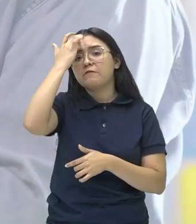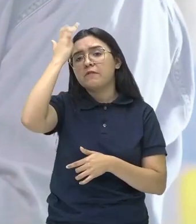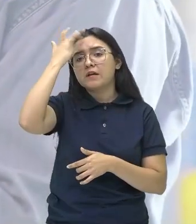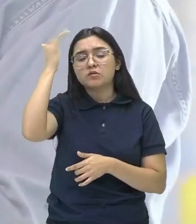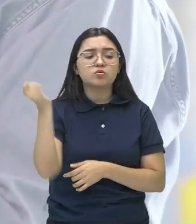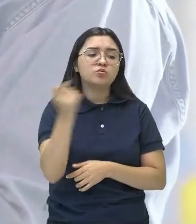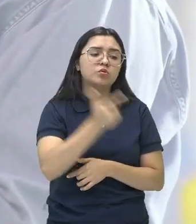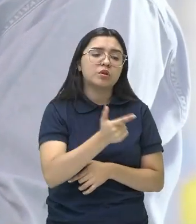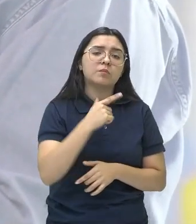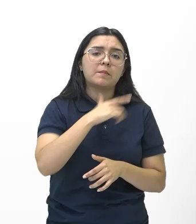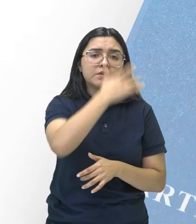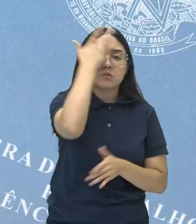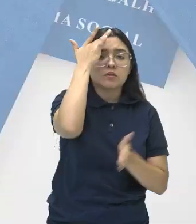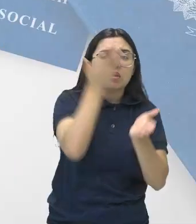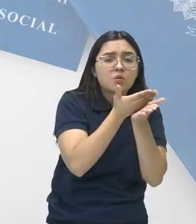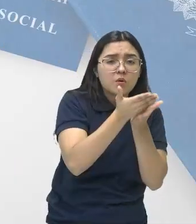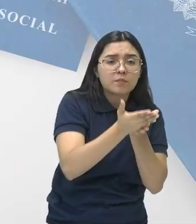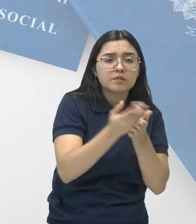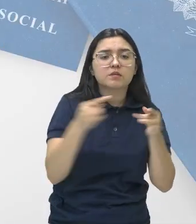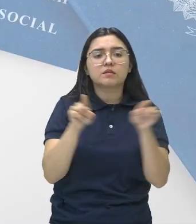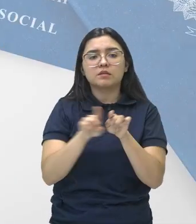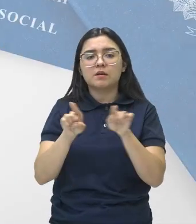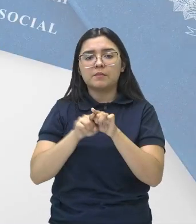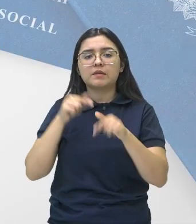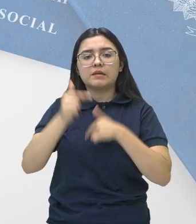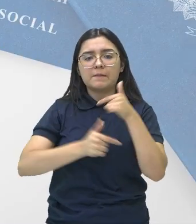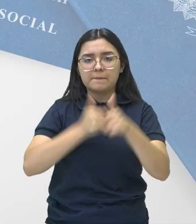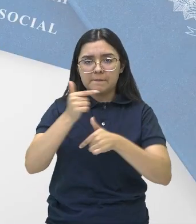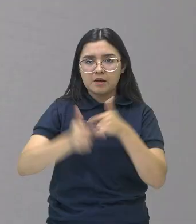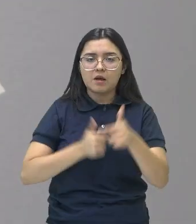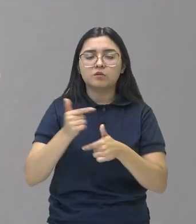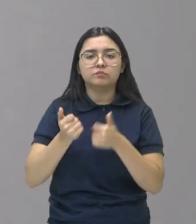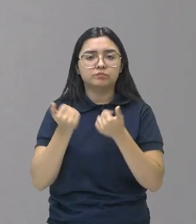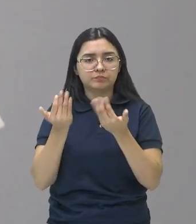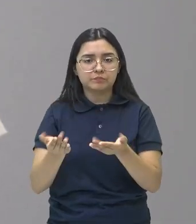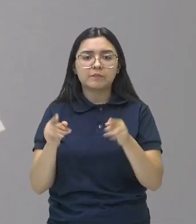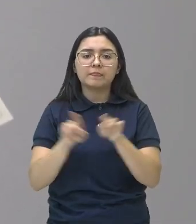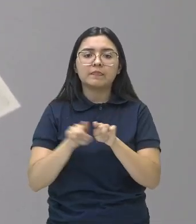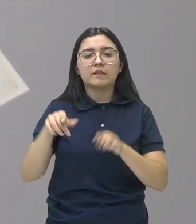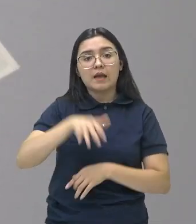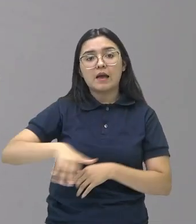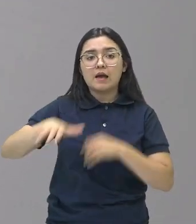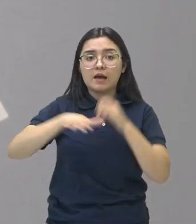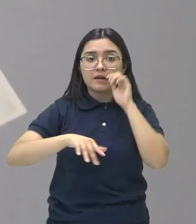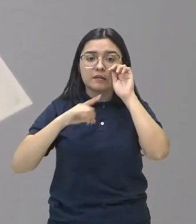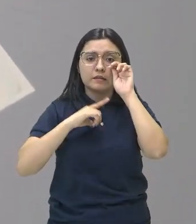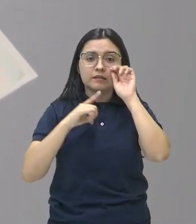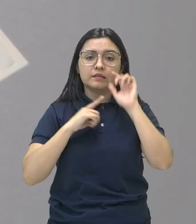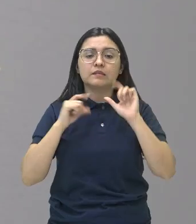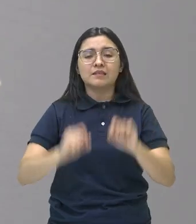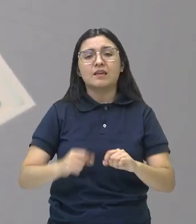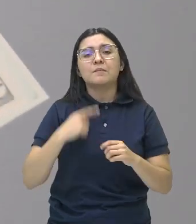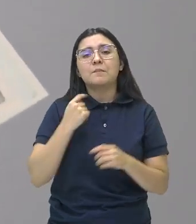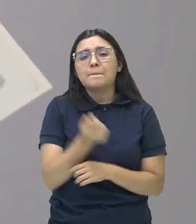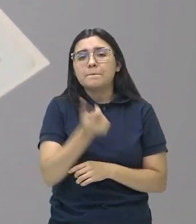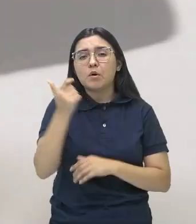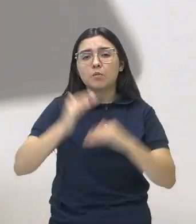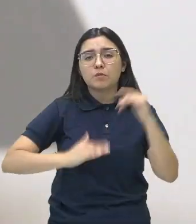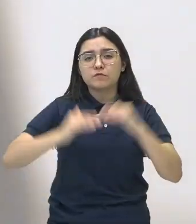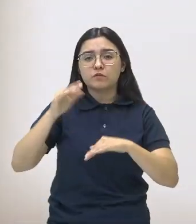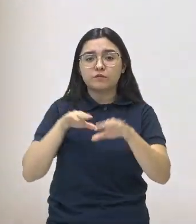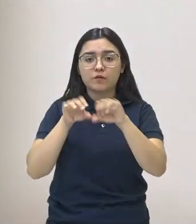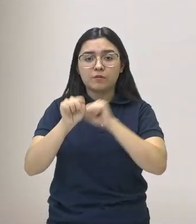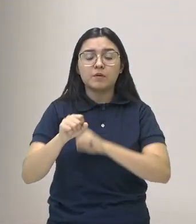está começando. Demanda e oferta de trabalho. Em áreas onde há escassez de profissionais qualificados,